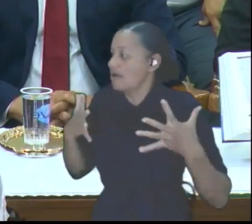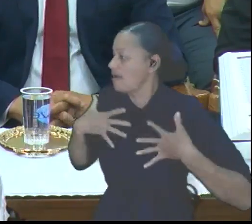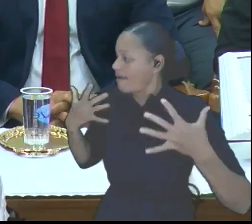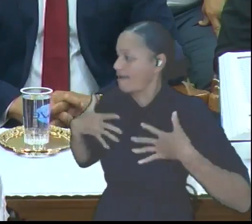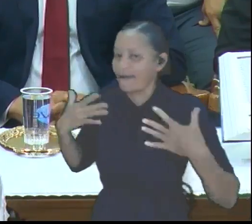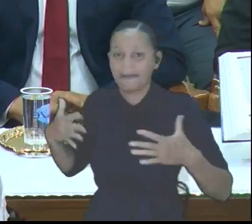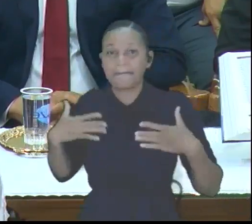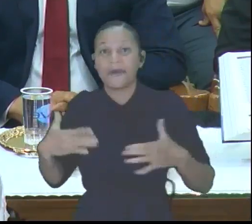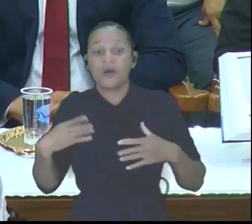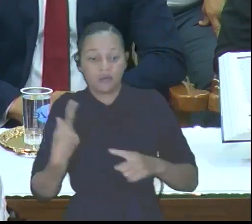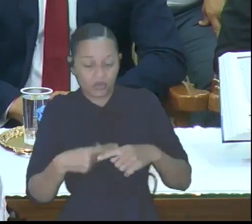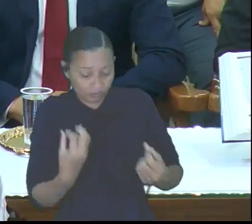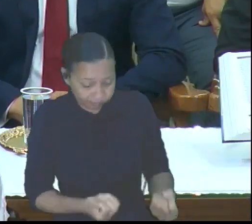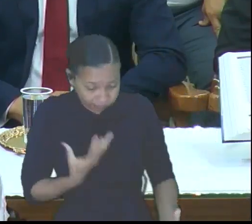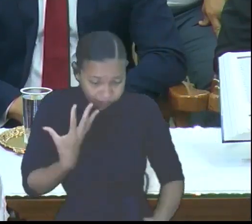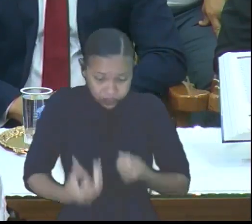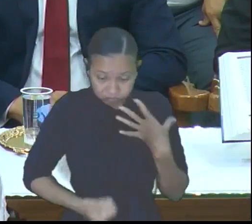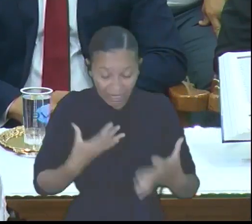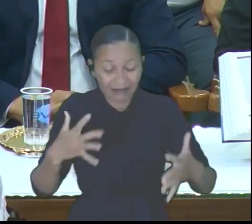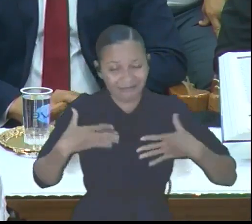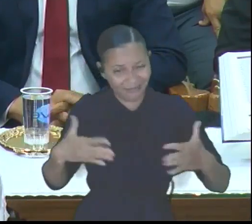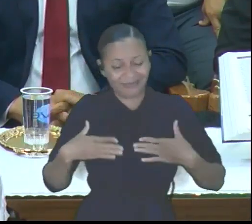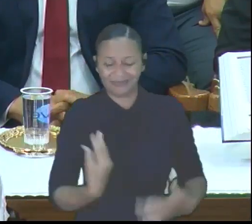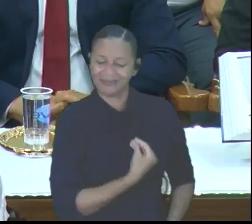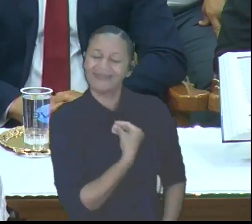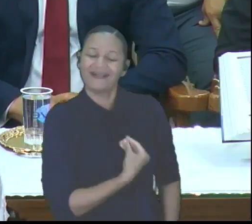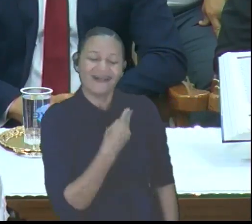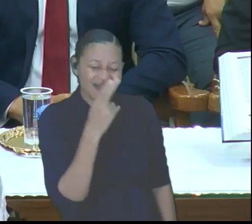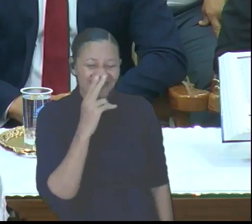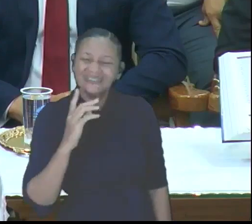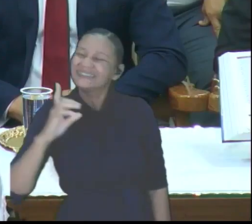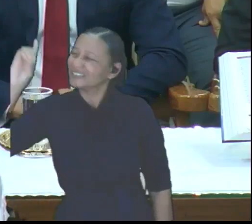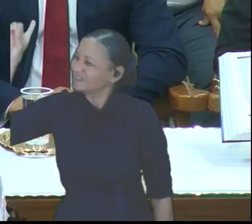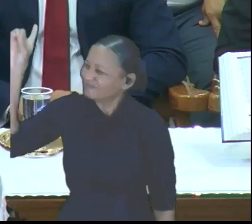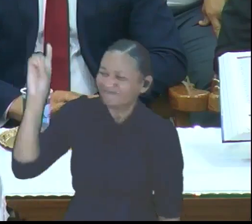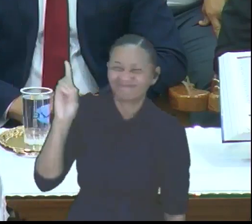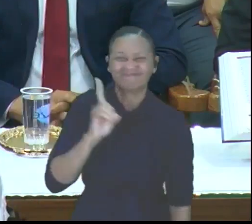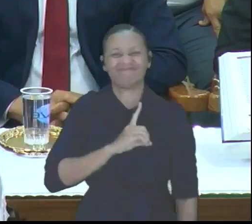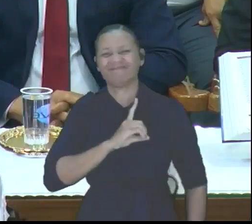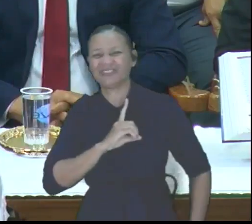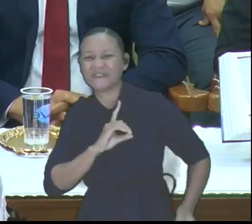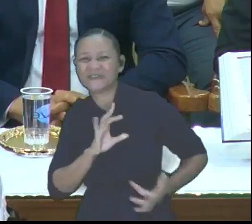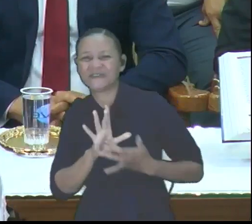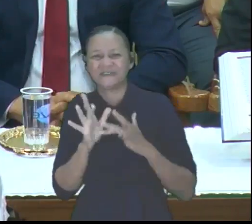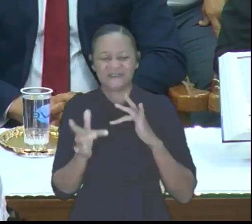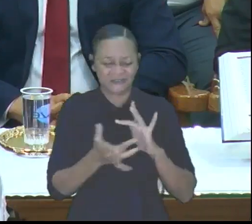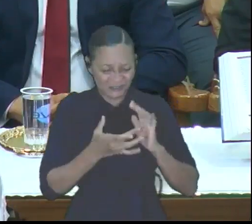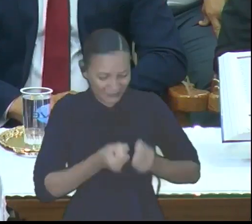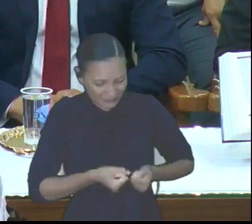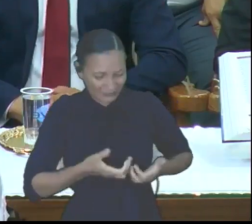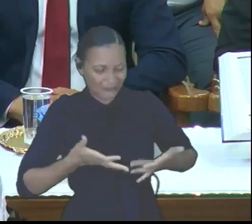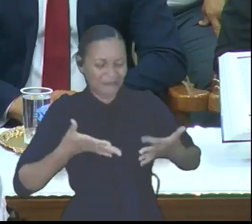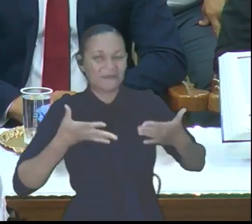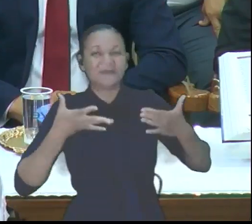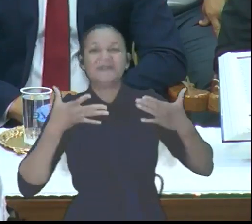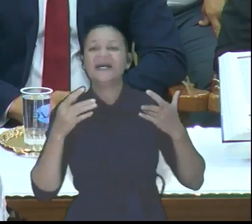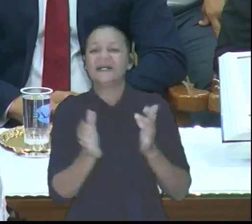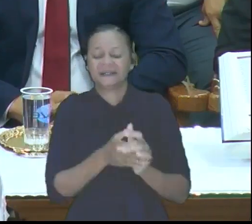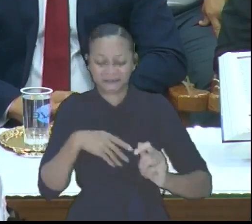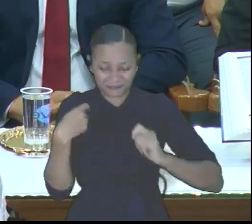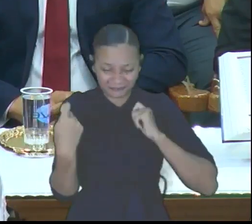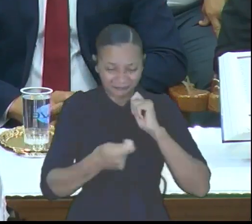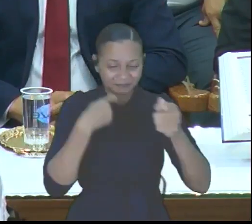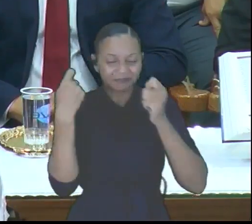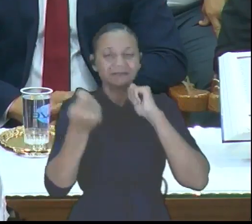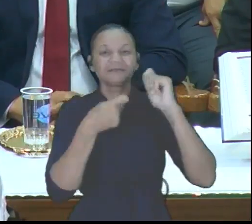porque o que causa alegria na vida de crente é a presença de Jesus.